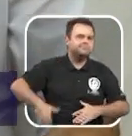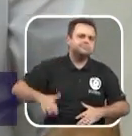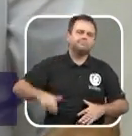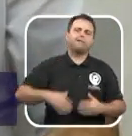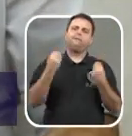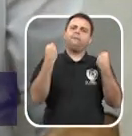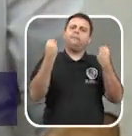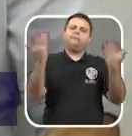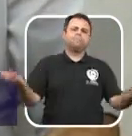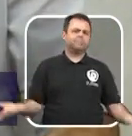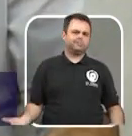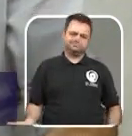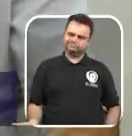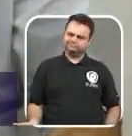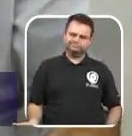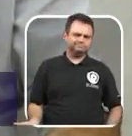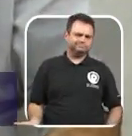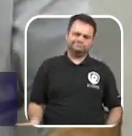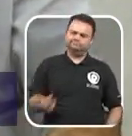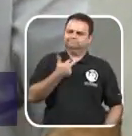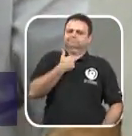Isso não tem o menor cabimento.